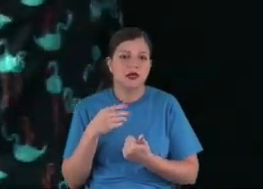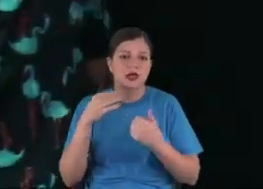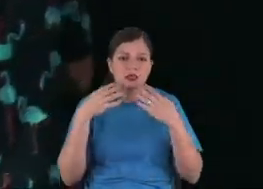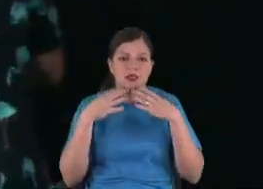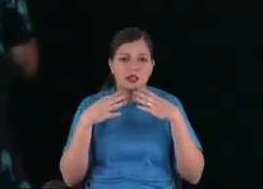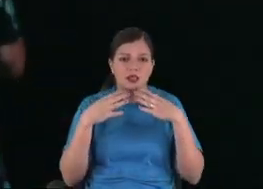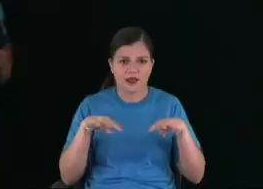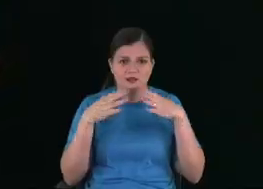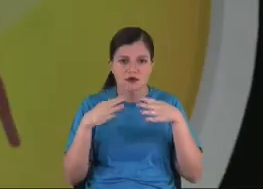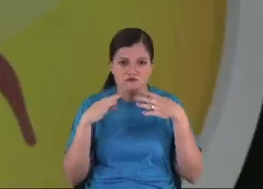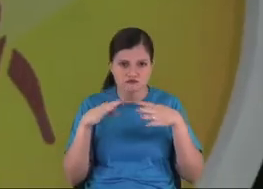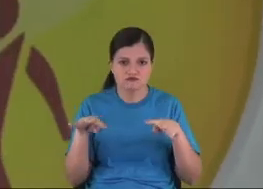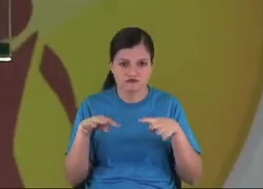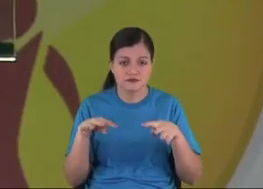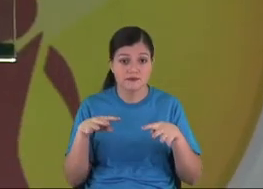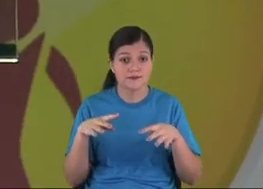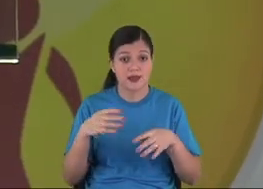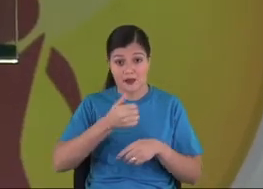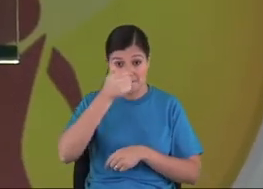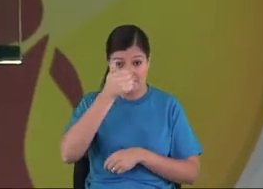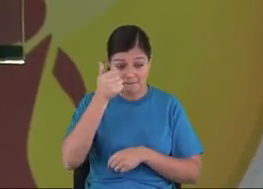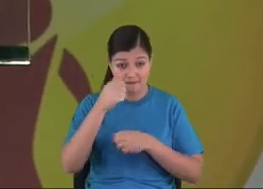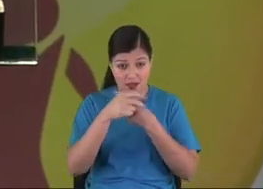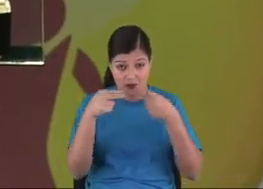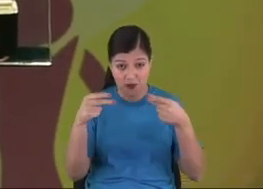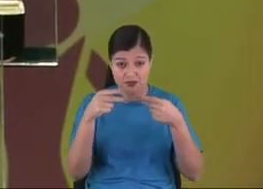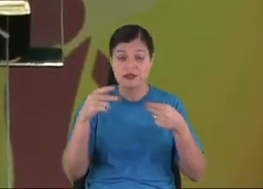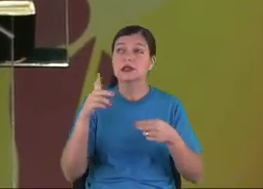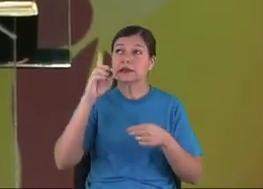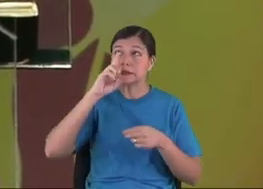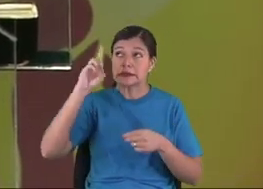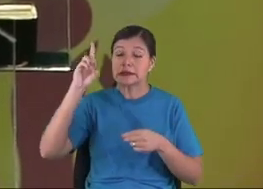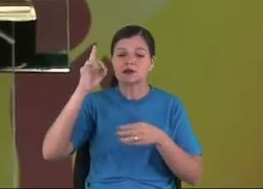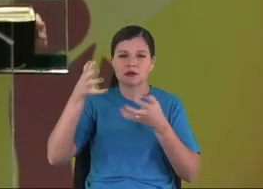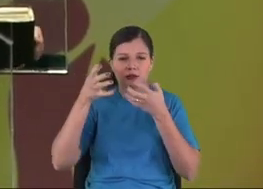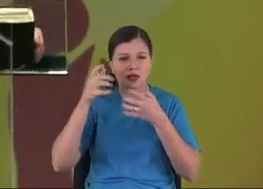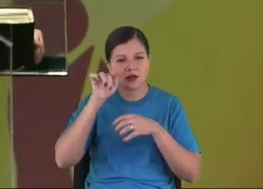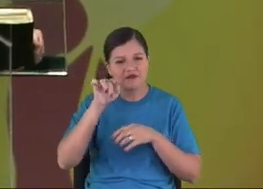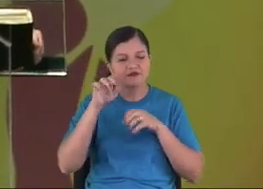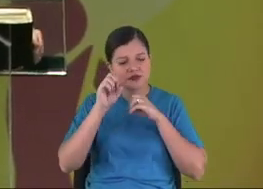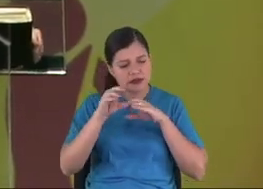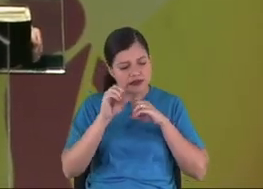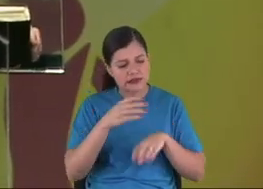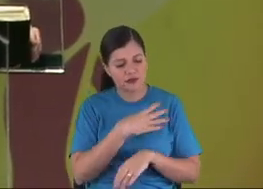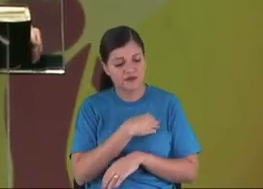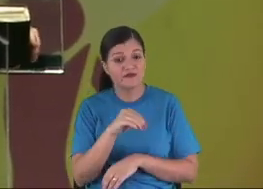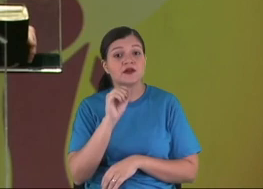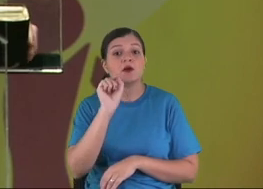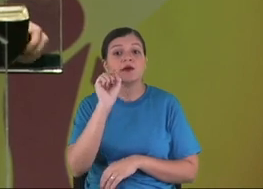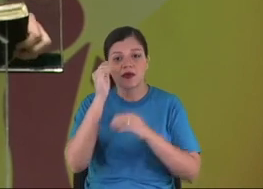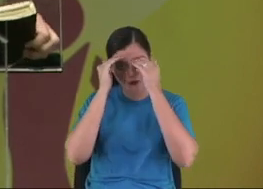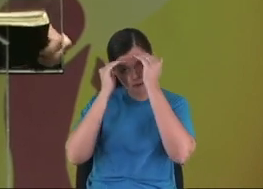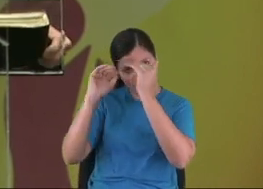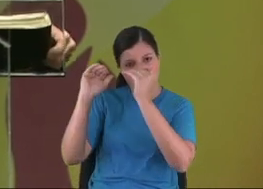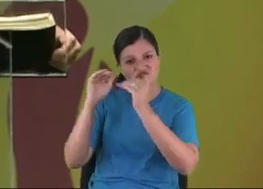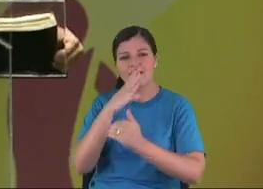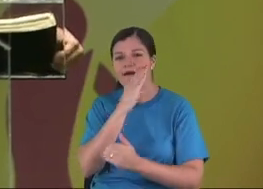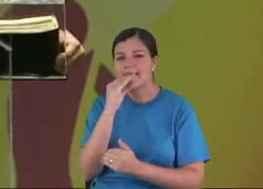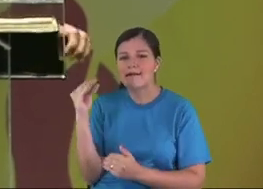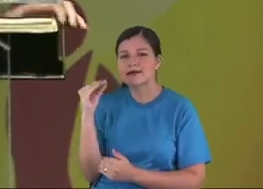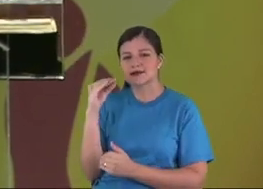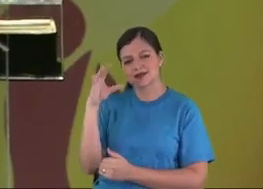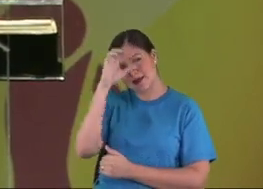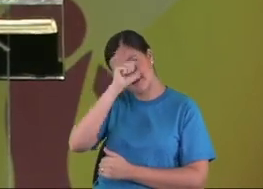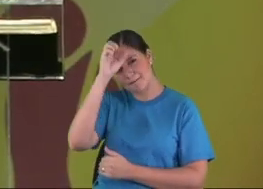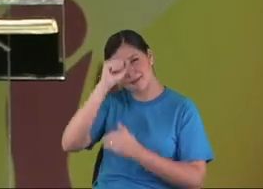A primeira coisa então que Deus quer que você ensine seu filho é obediência. Obediência é tudo. A criança que aprende a obedecer, ela vai